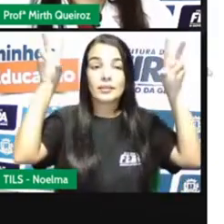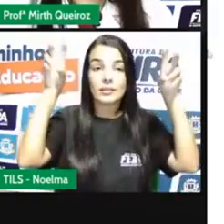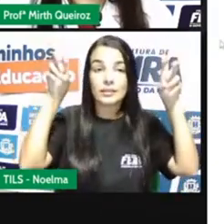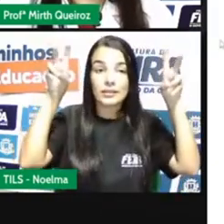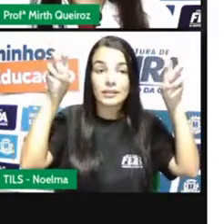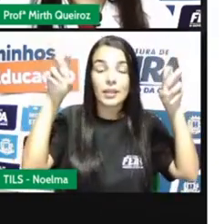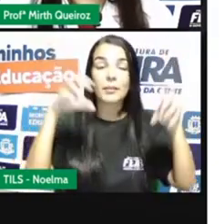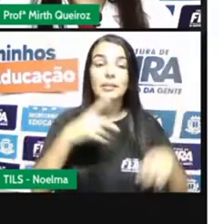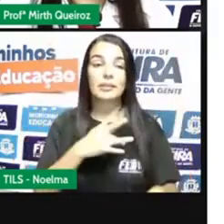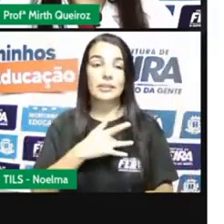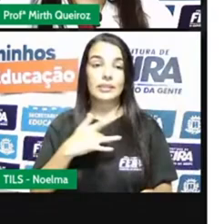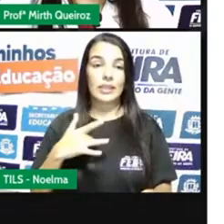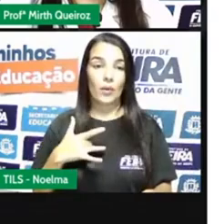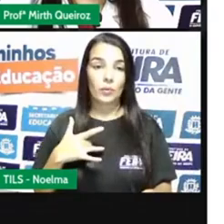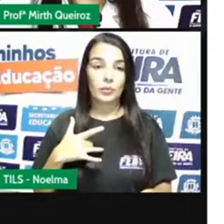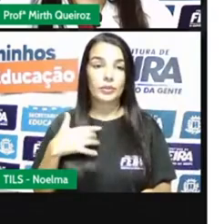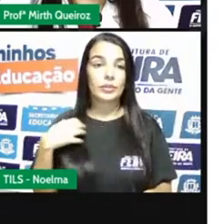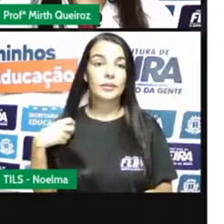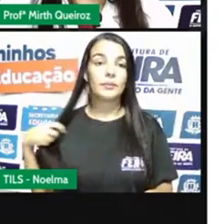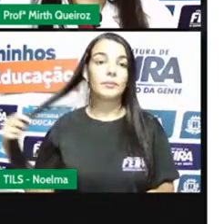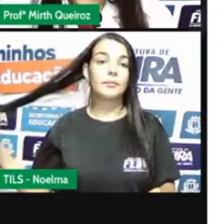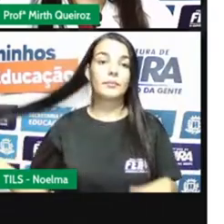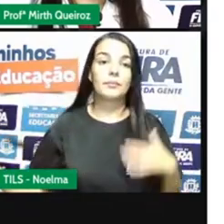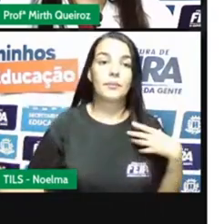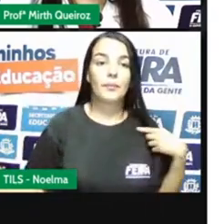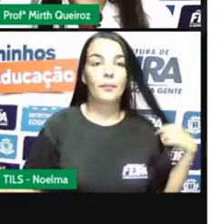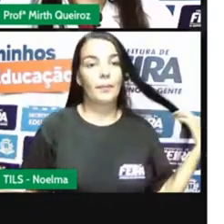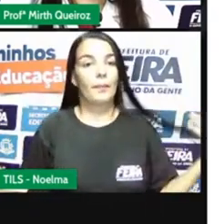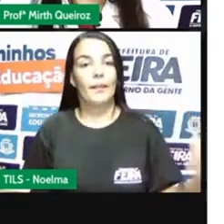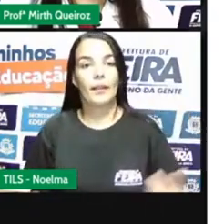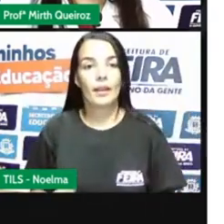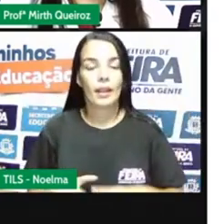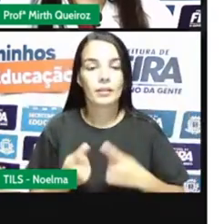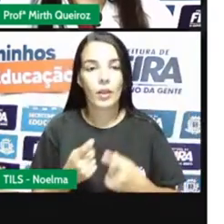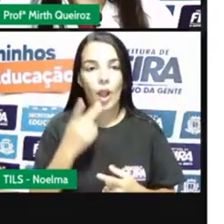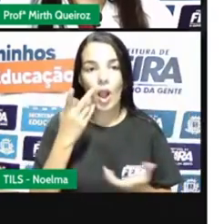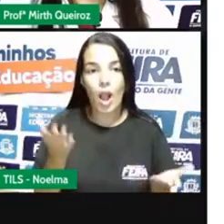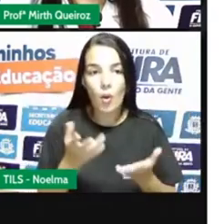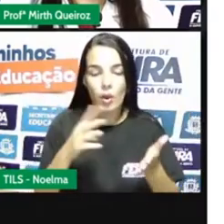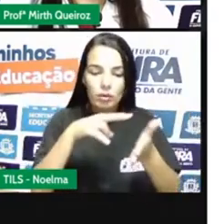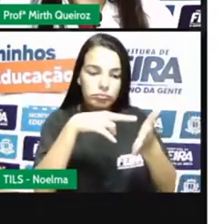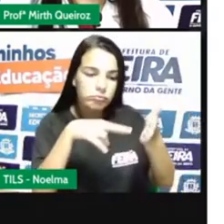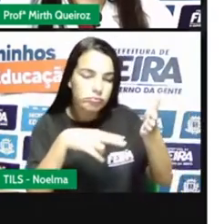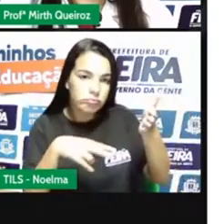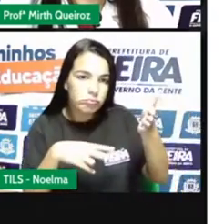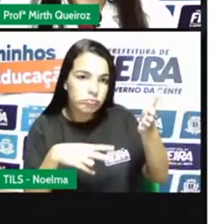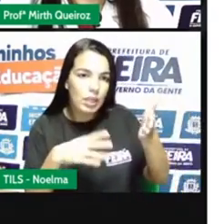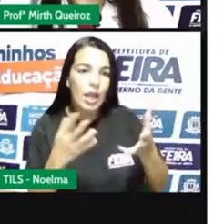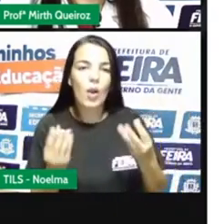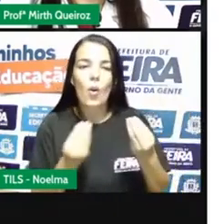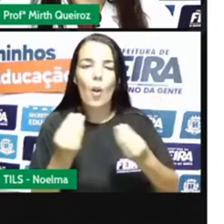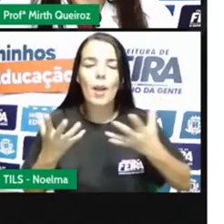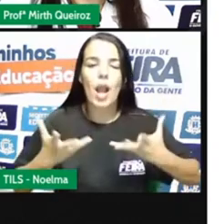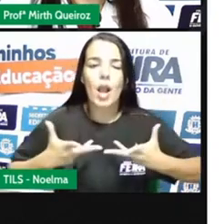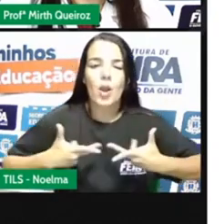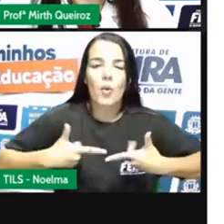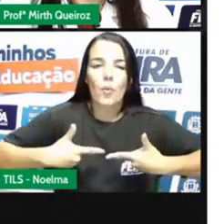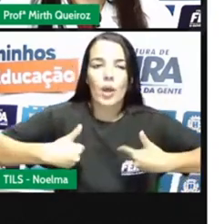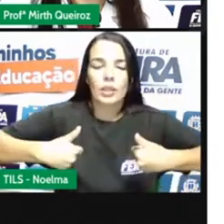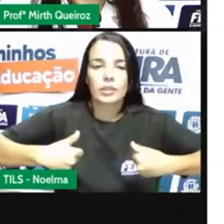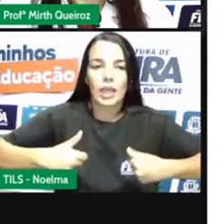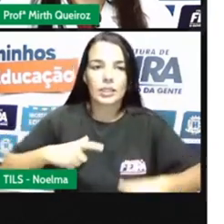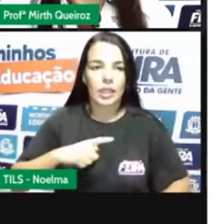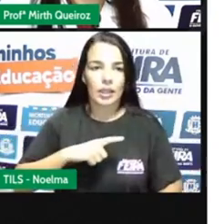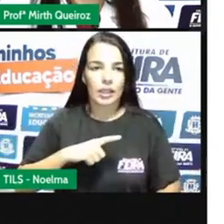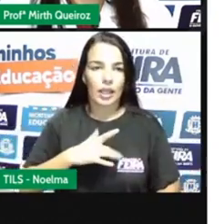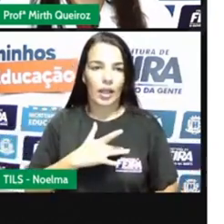saúde. E nós vamos fazer agora uma leitura sobre qualidade de vida, saiba quando e quais